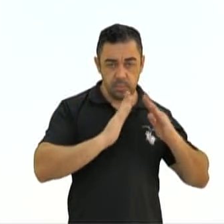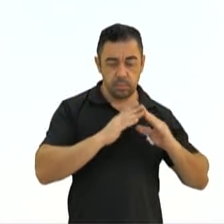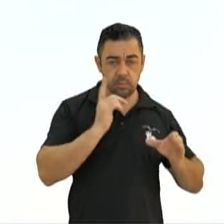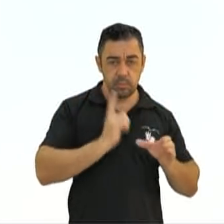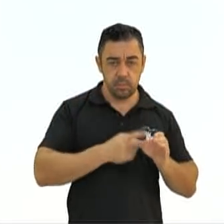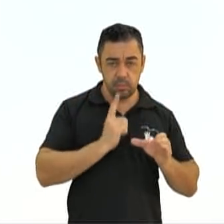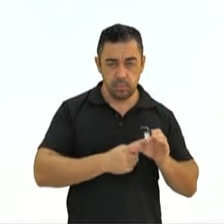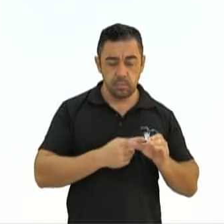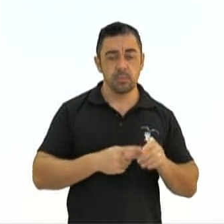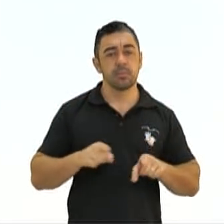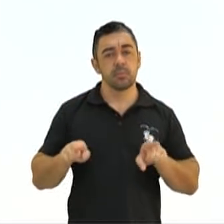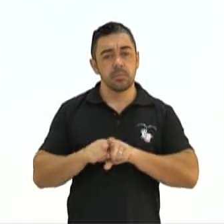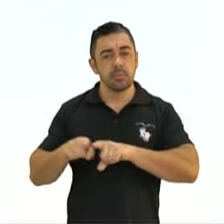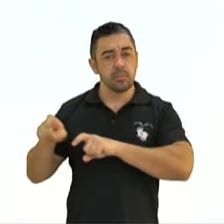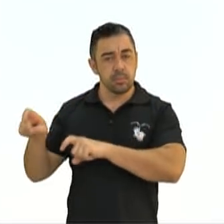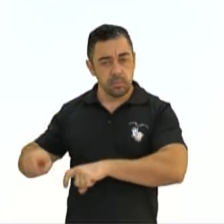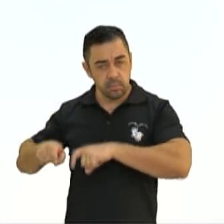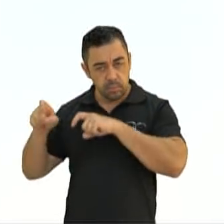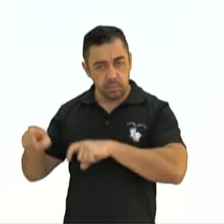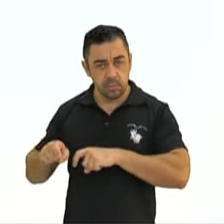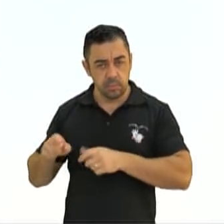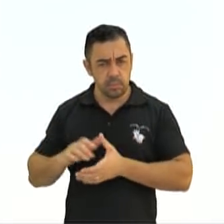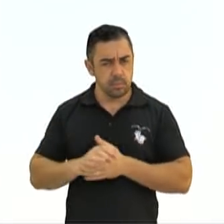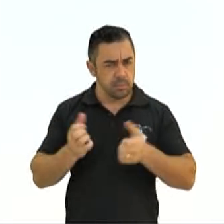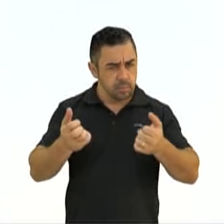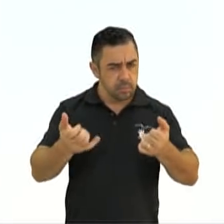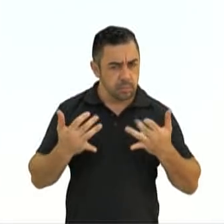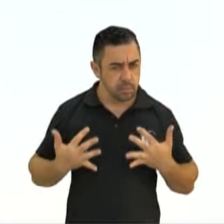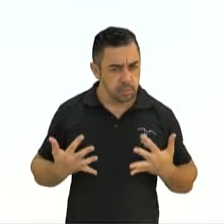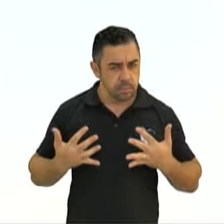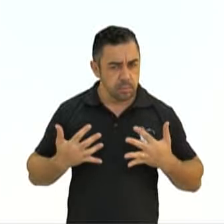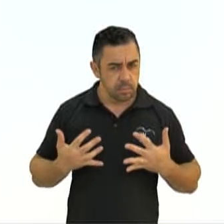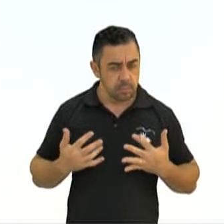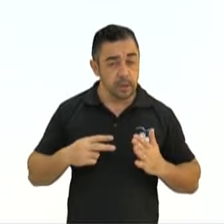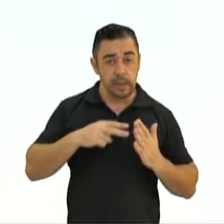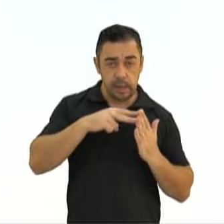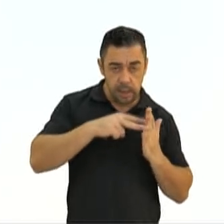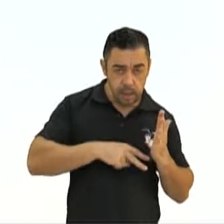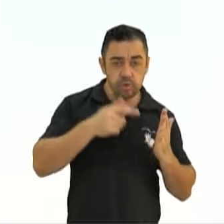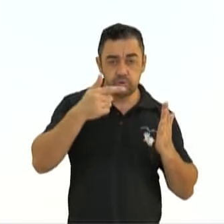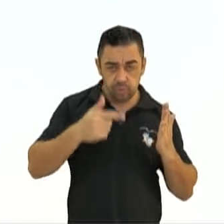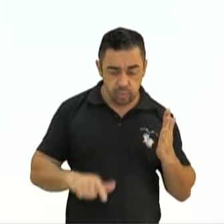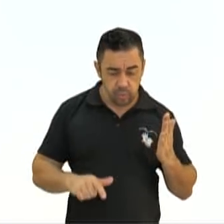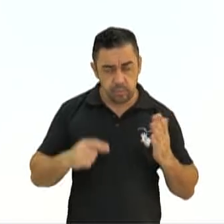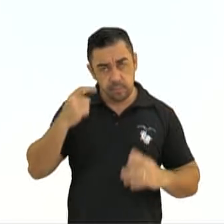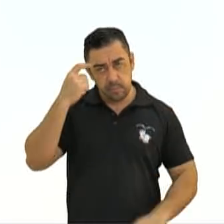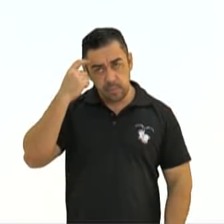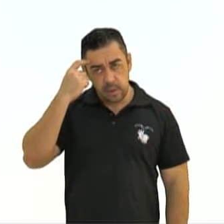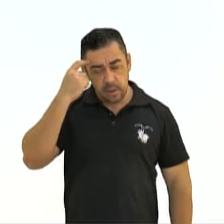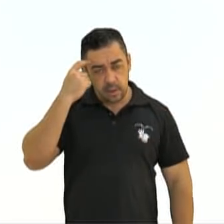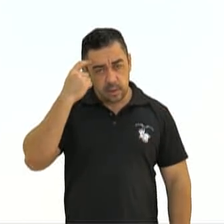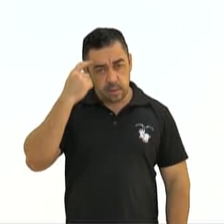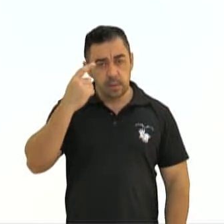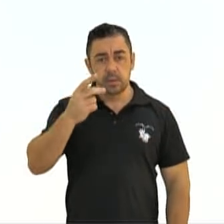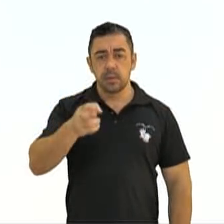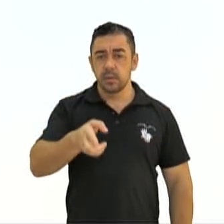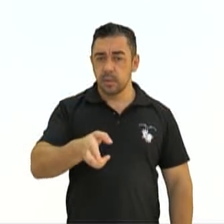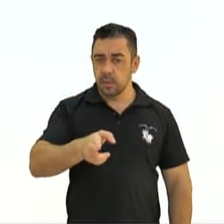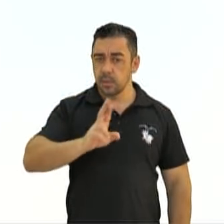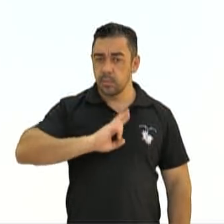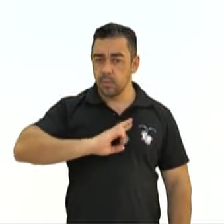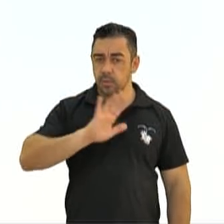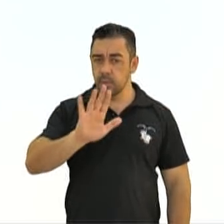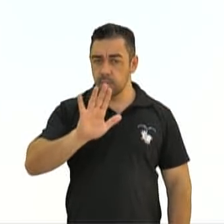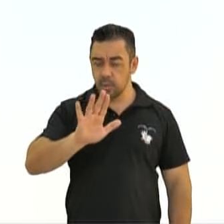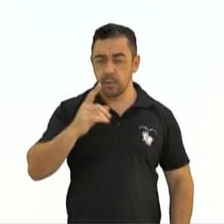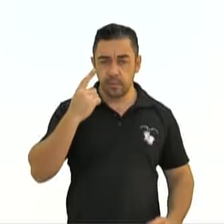cidade e do campo? Justifique. Então, leia essa questão, pense aí um minutinho, a professora já volta